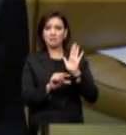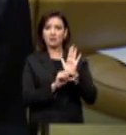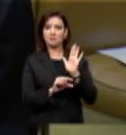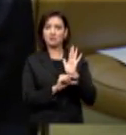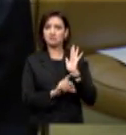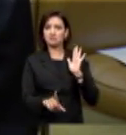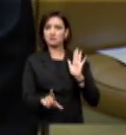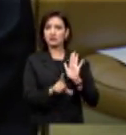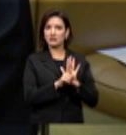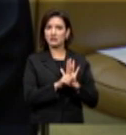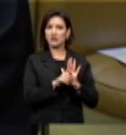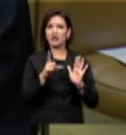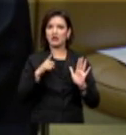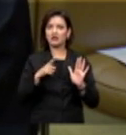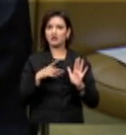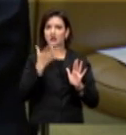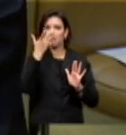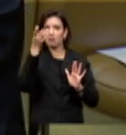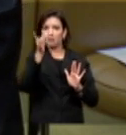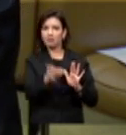legais impugnados